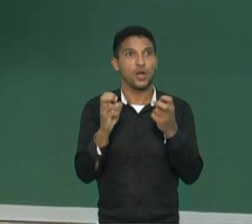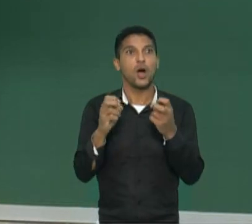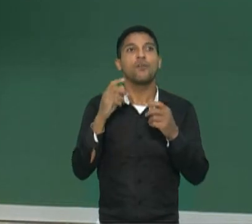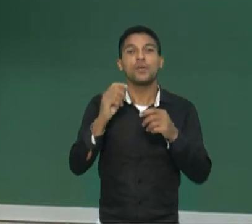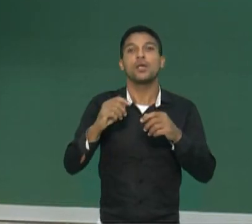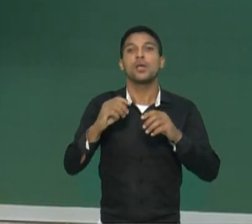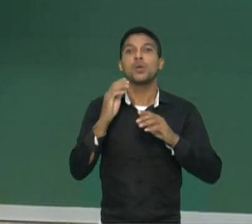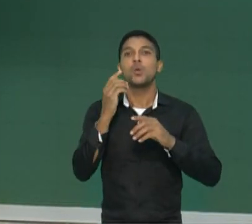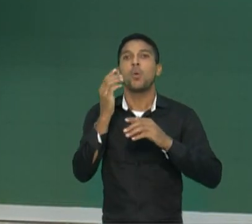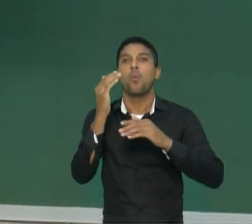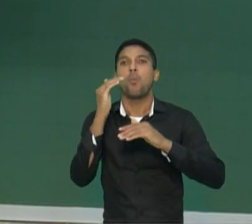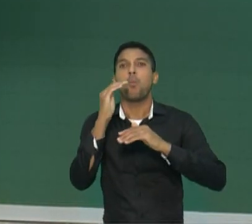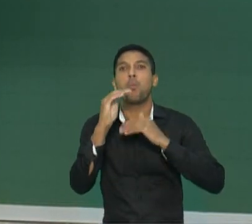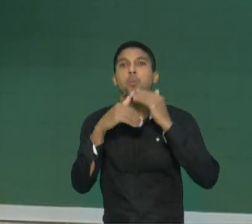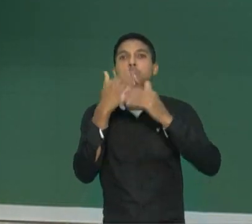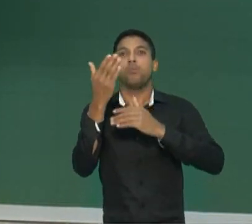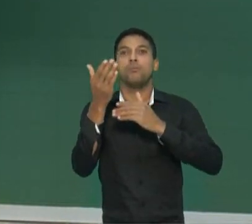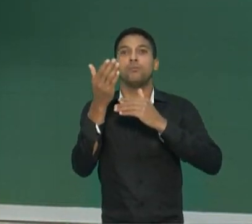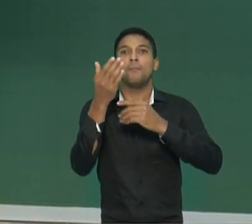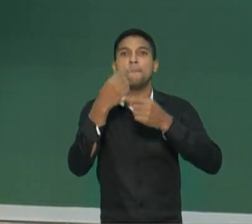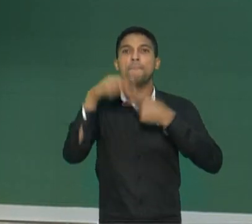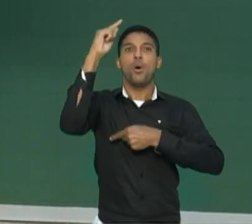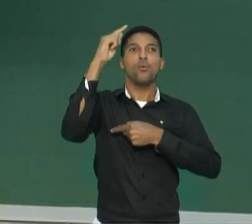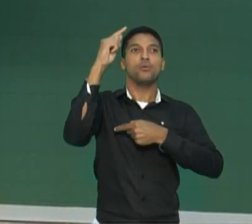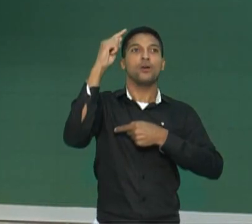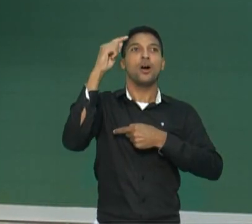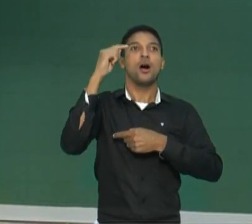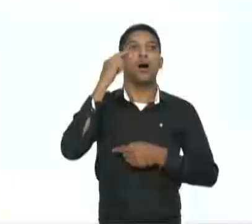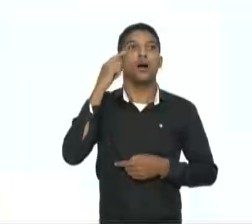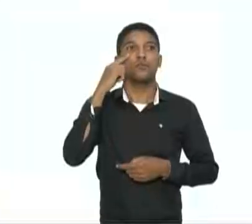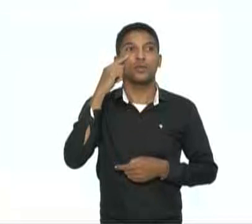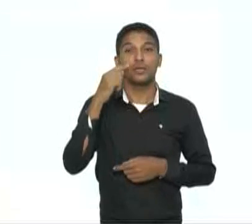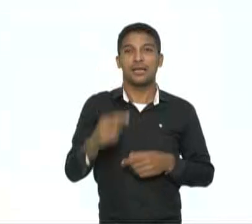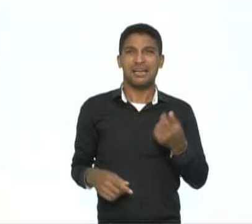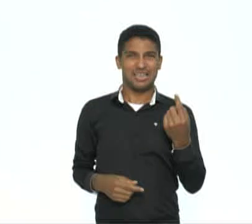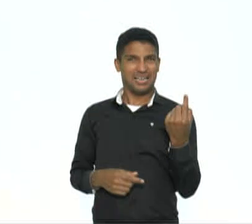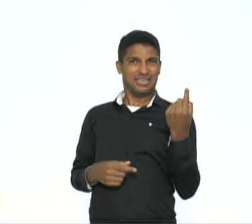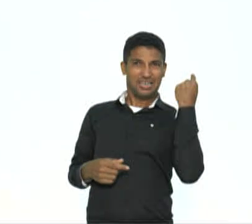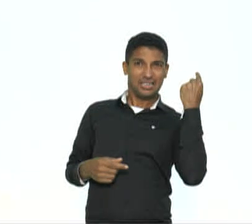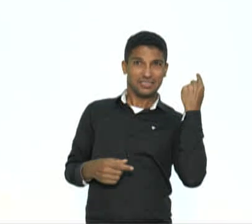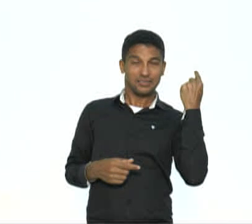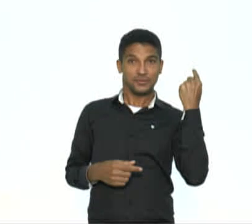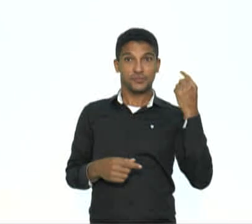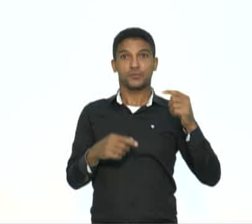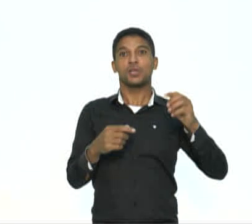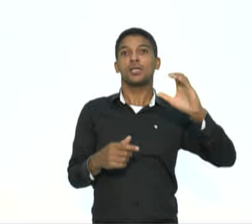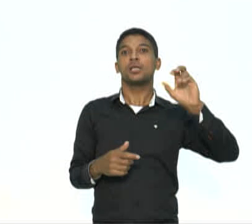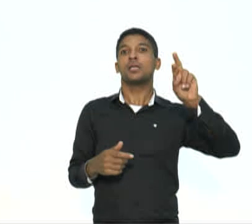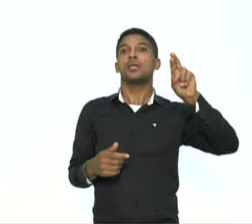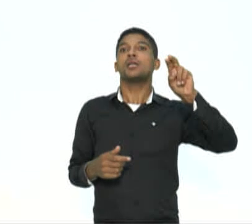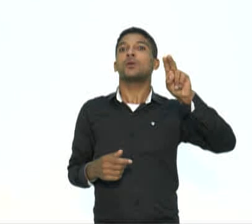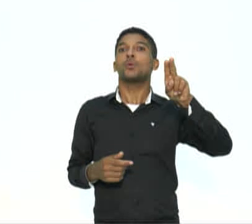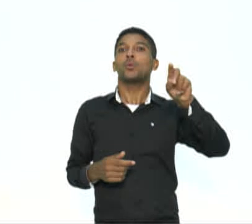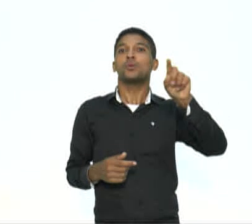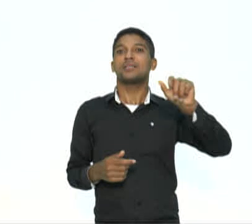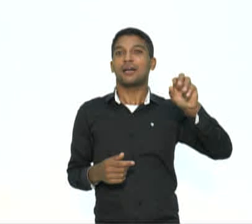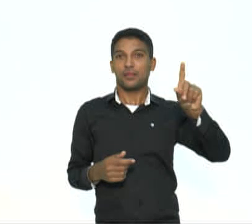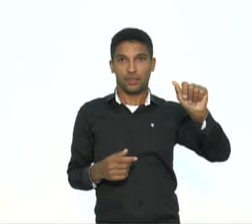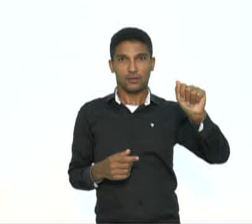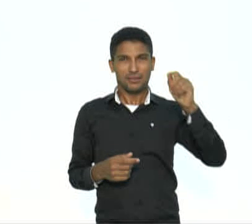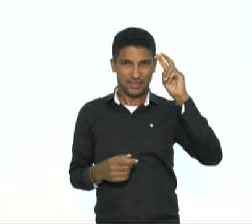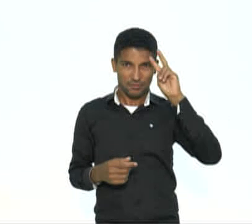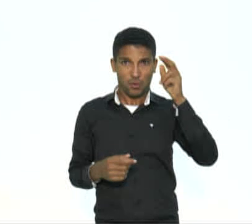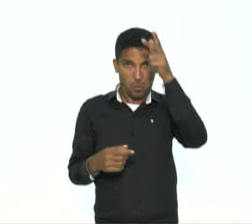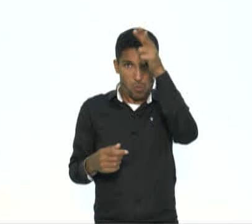trouxe de avanço? Isso aqui. Por quê? Porque a primeira cruzada retornou de Constantinopla, que hoje é Istambul, lá